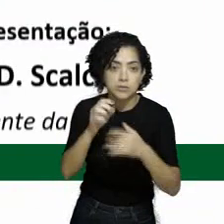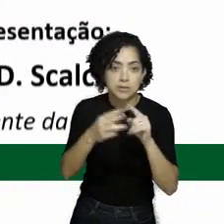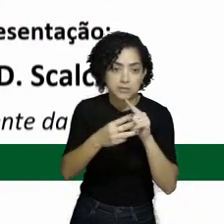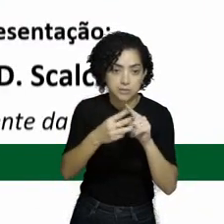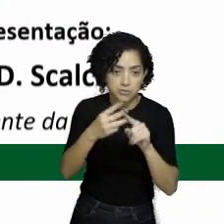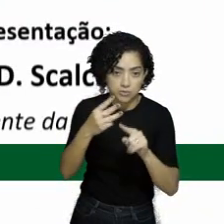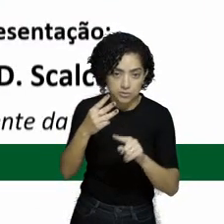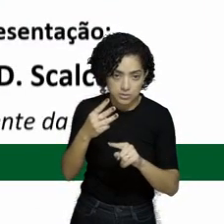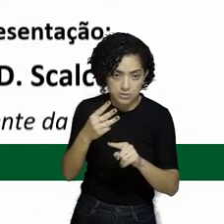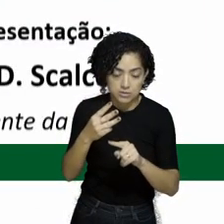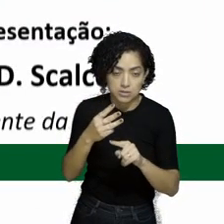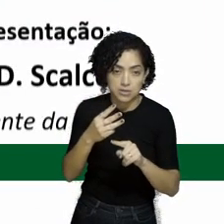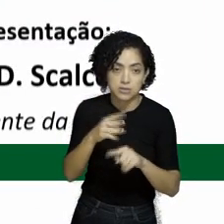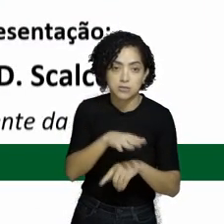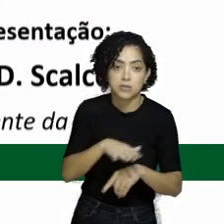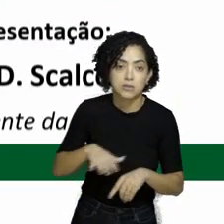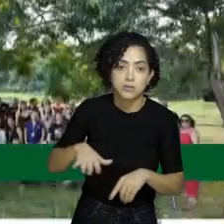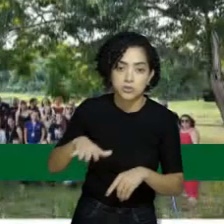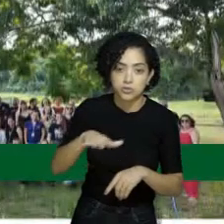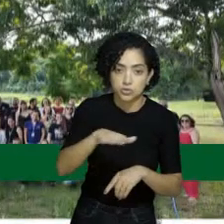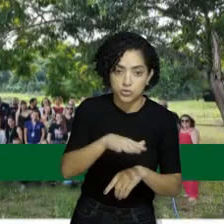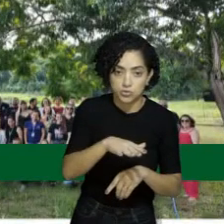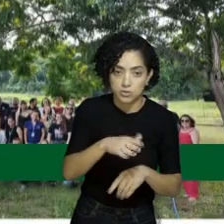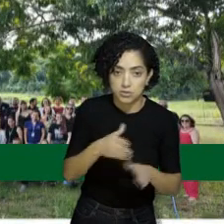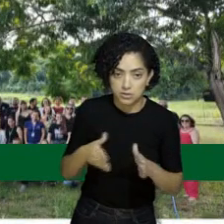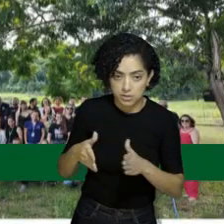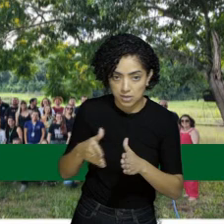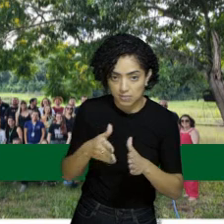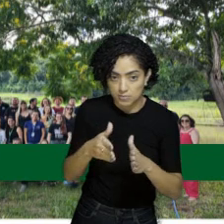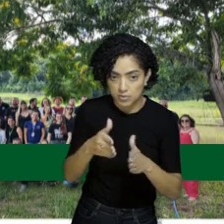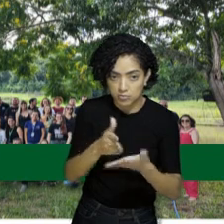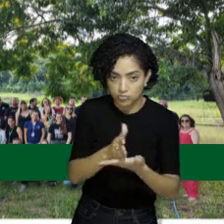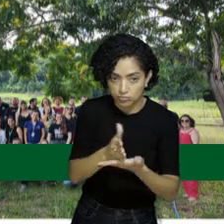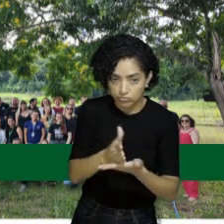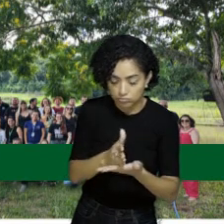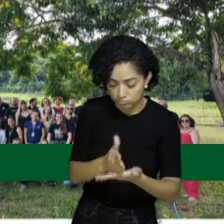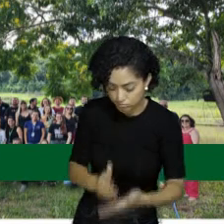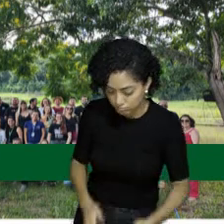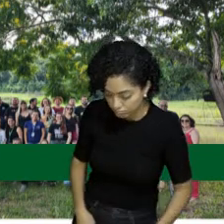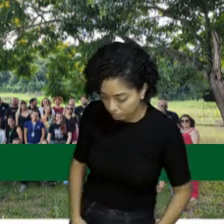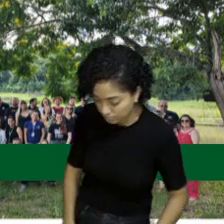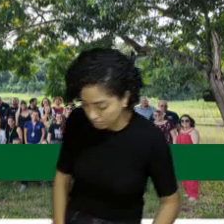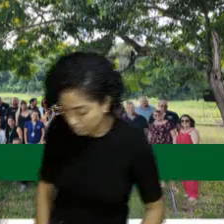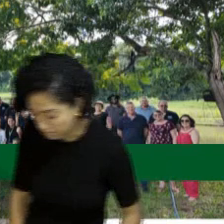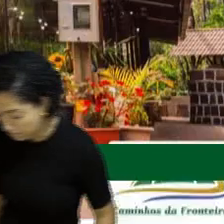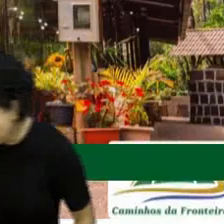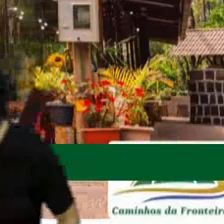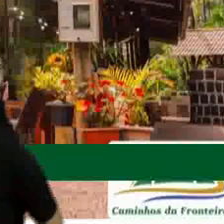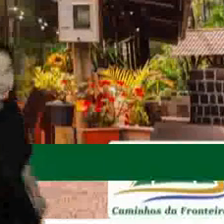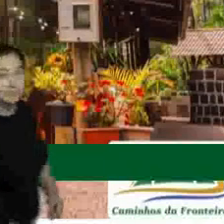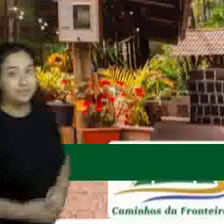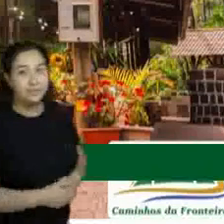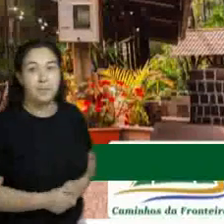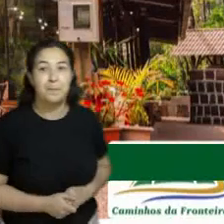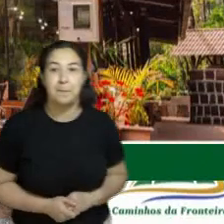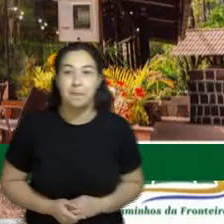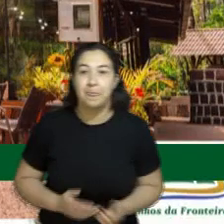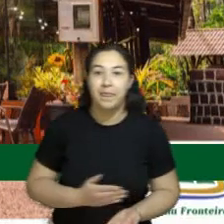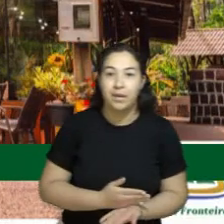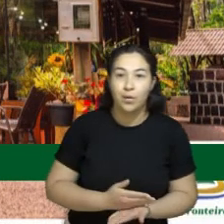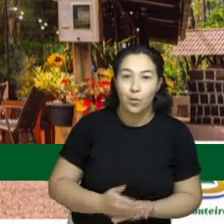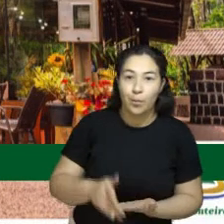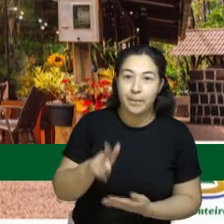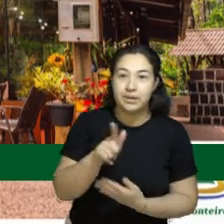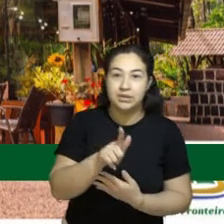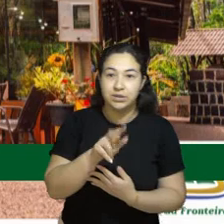então turísticas. Caminhos da Fronteira, desde a sua institucionalização aí da IGR,